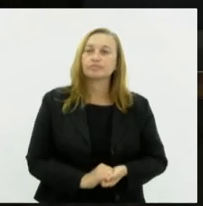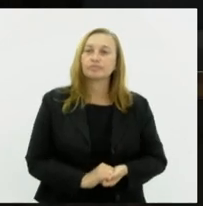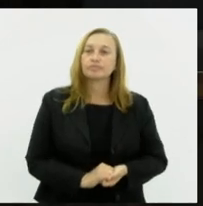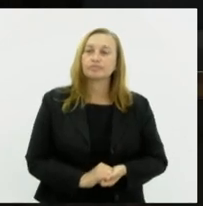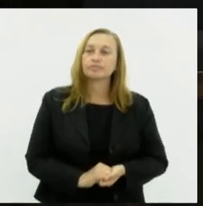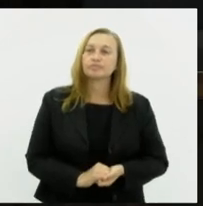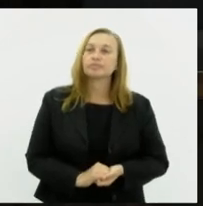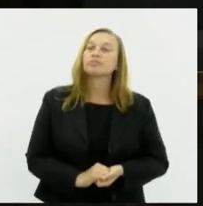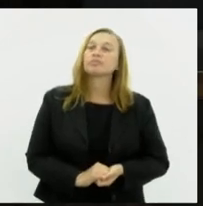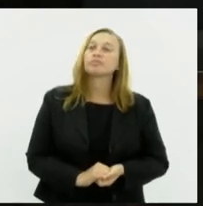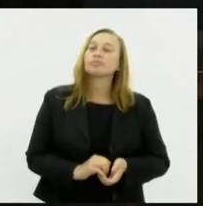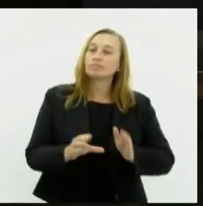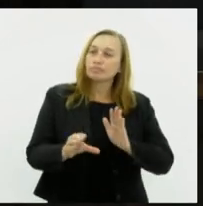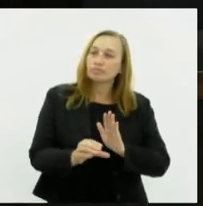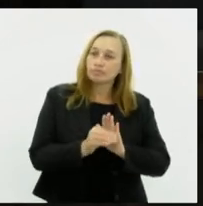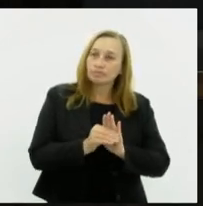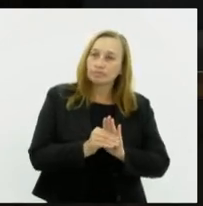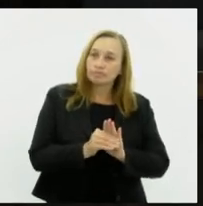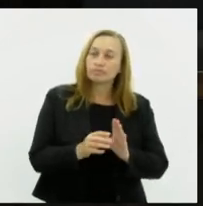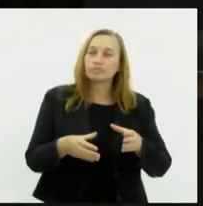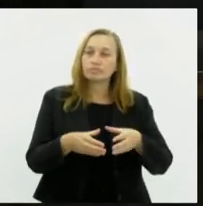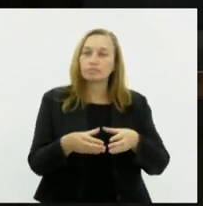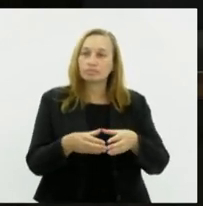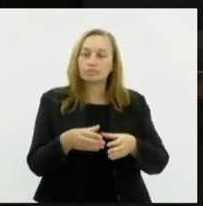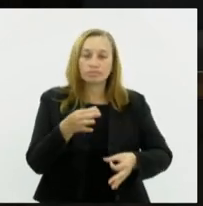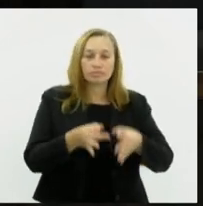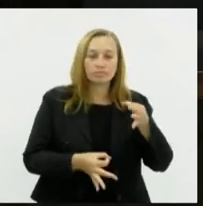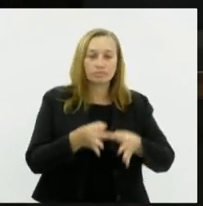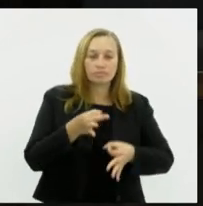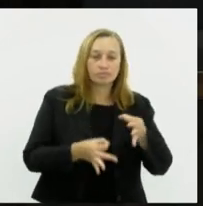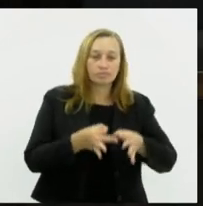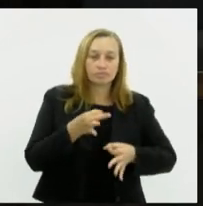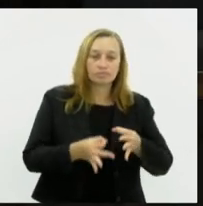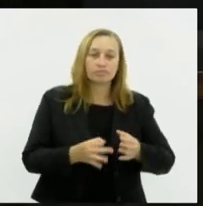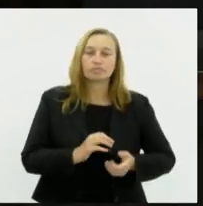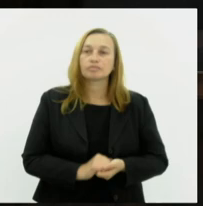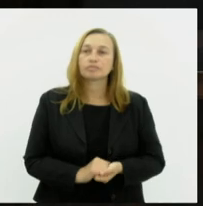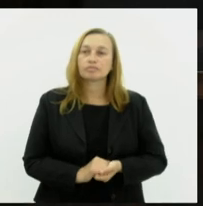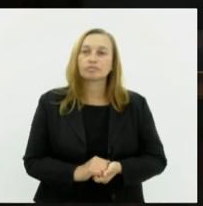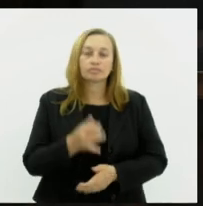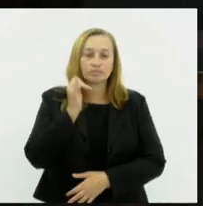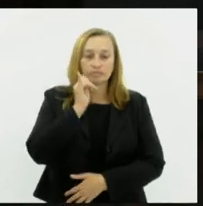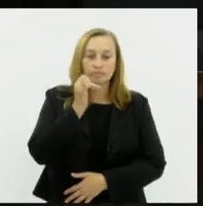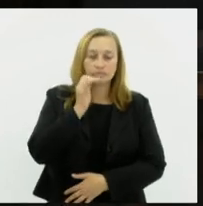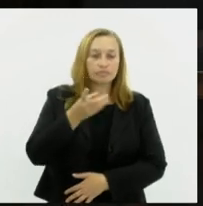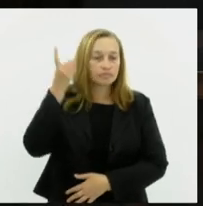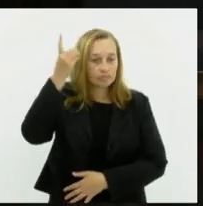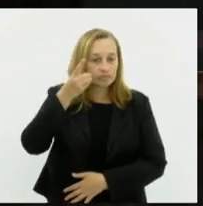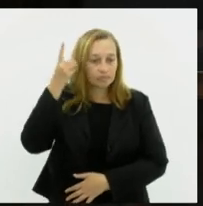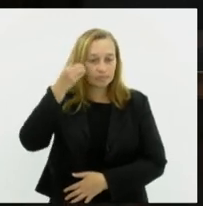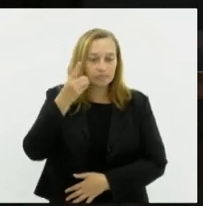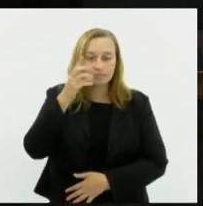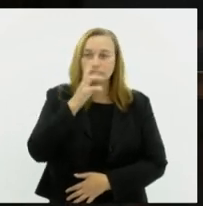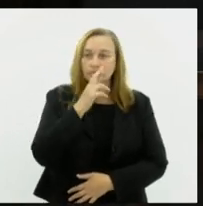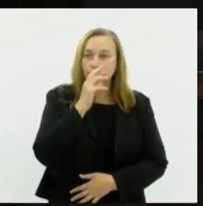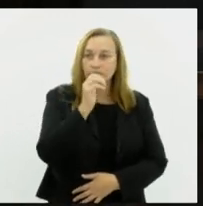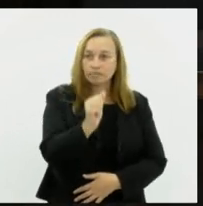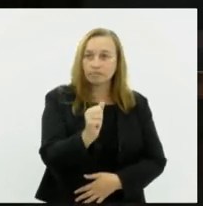Com emenda da Comissão de Constituição e de Justiça. Relatores, deputados Rodrigo